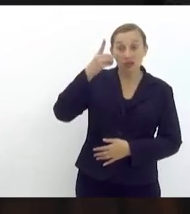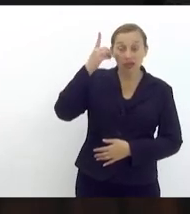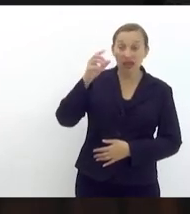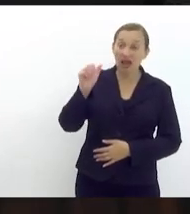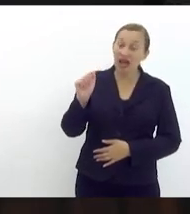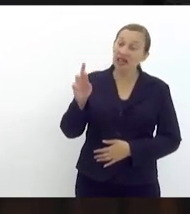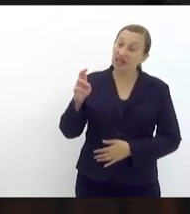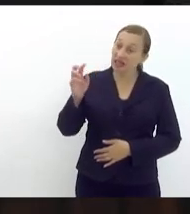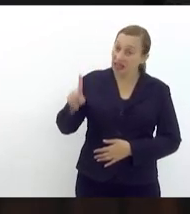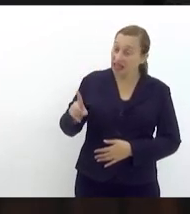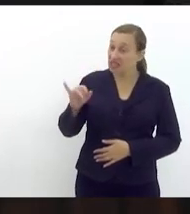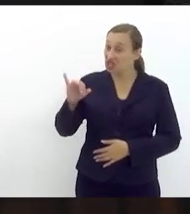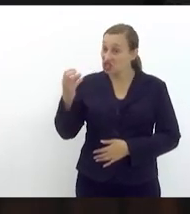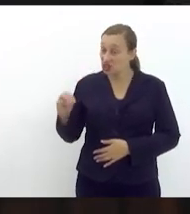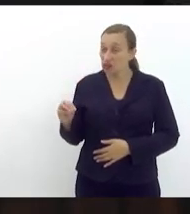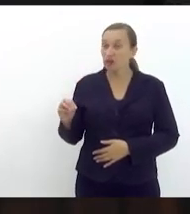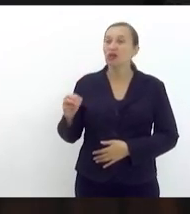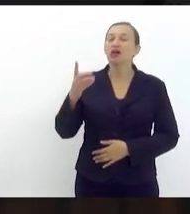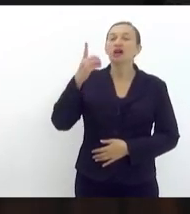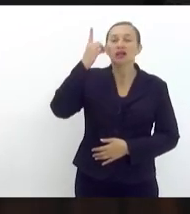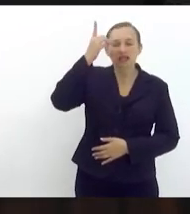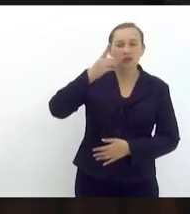Vinícius deputado